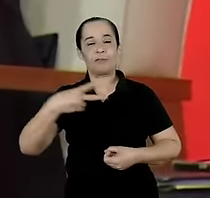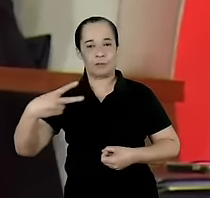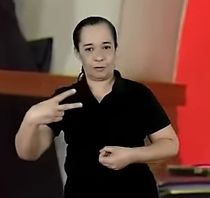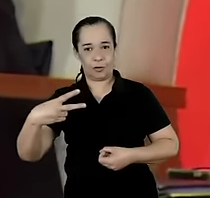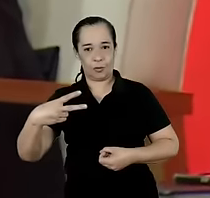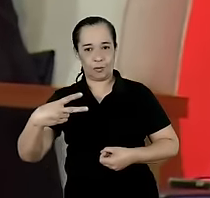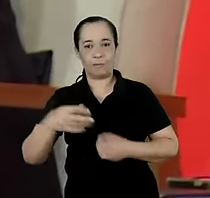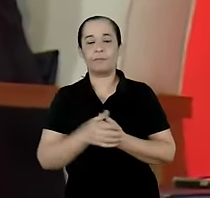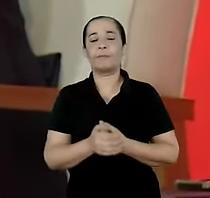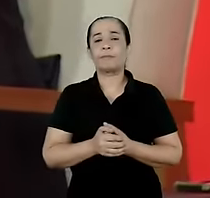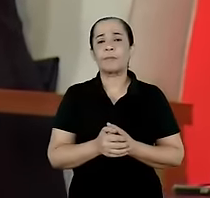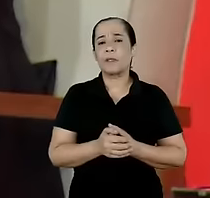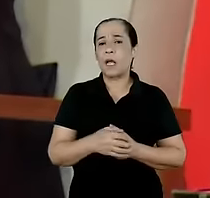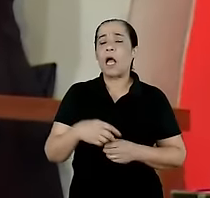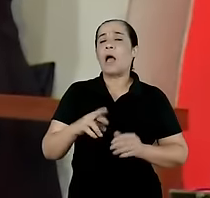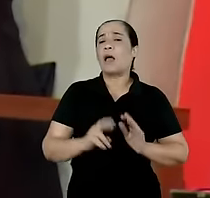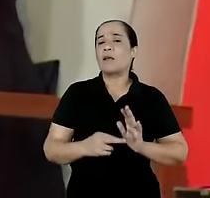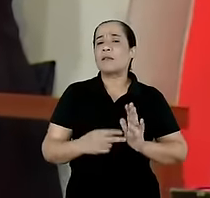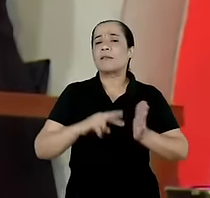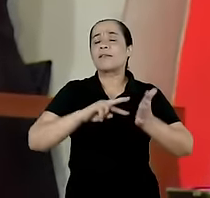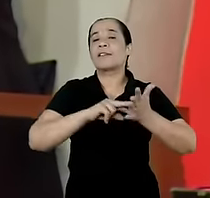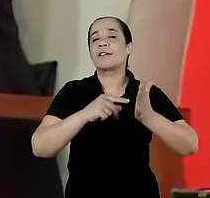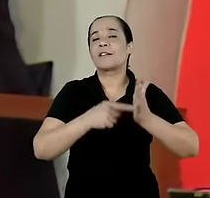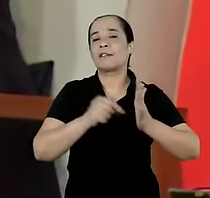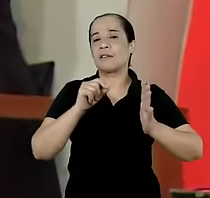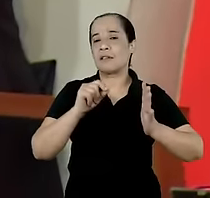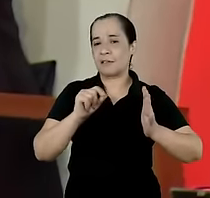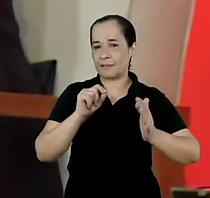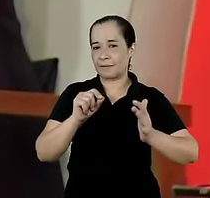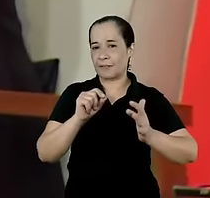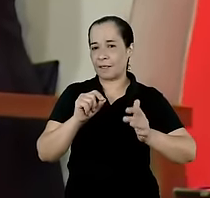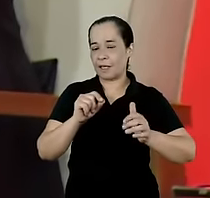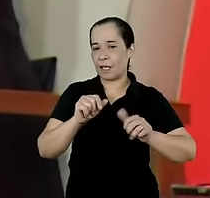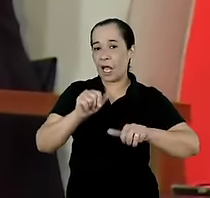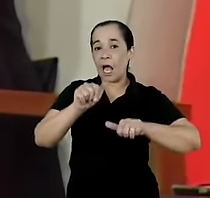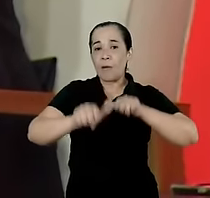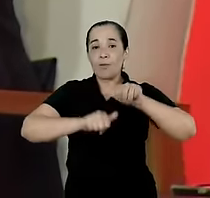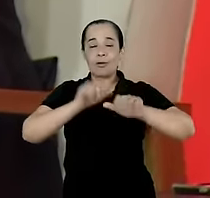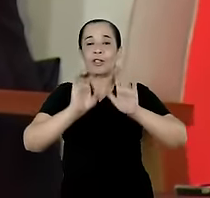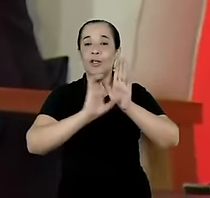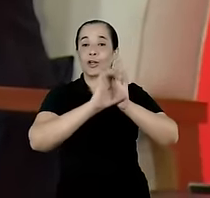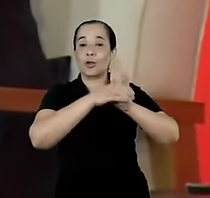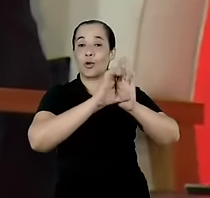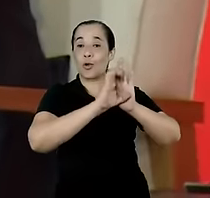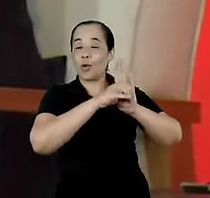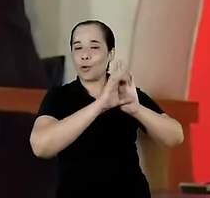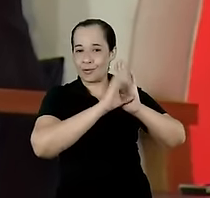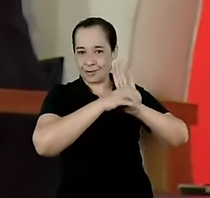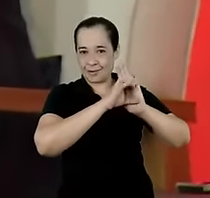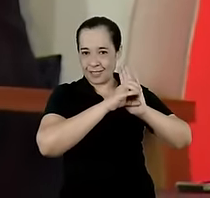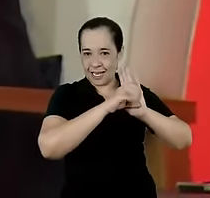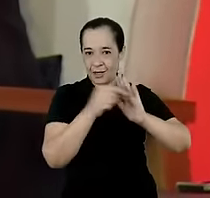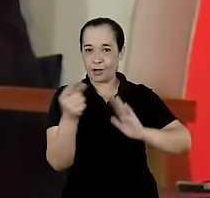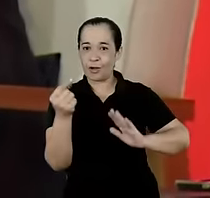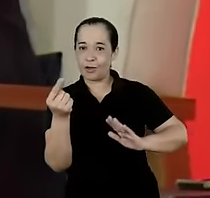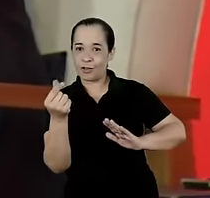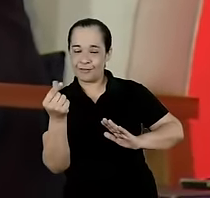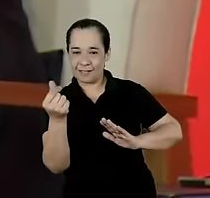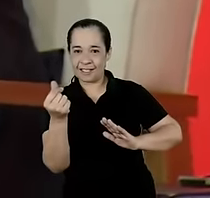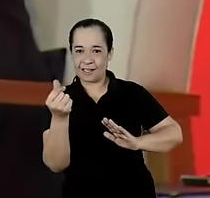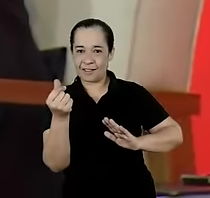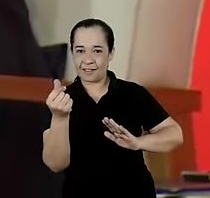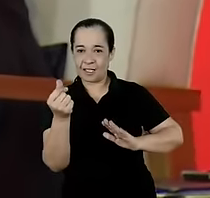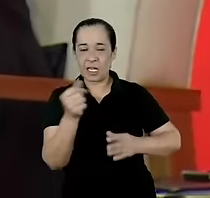Campos representa a transposição do conceito das Finanças descentralizadas pro ambiente do Mercado de